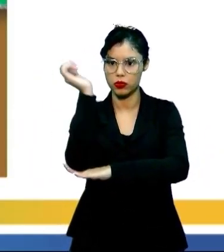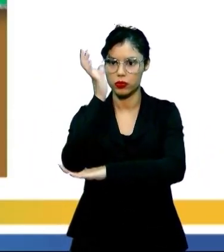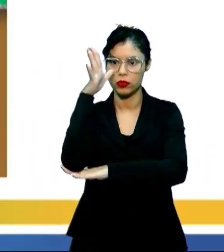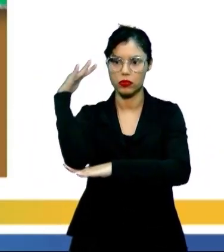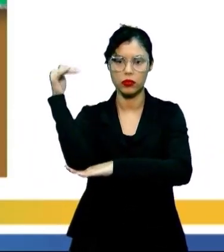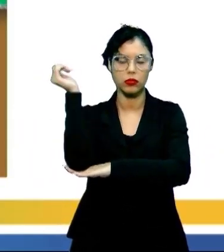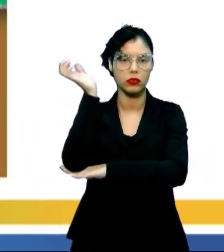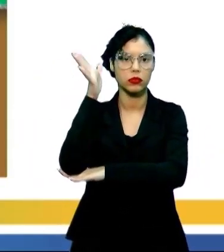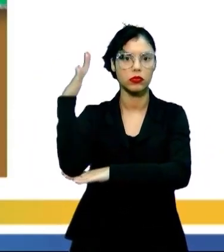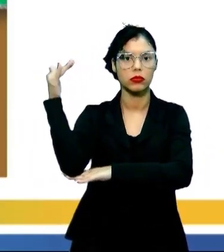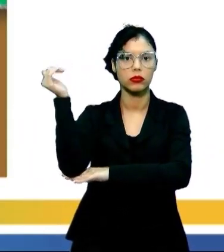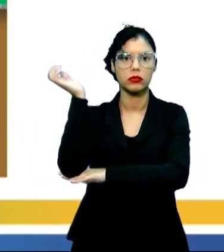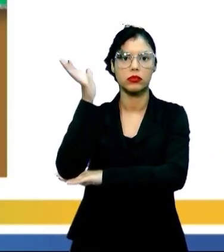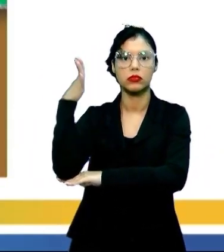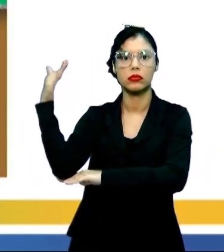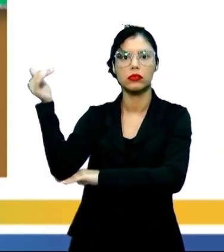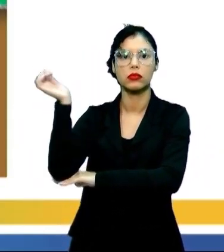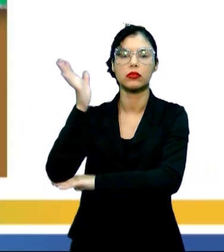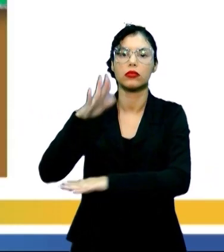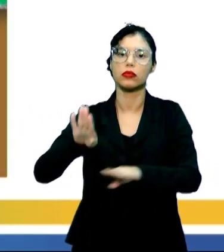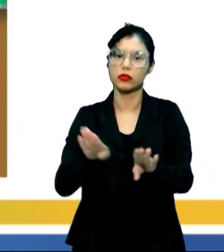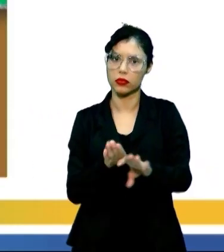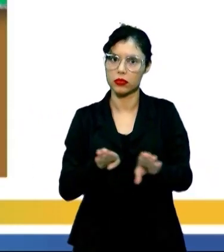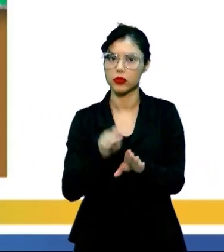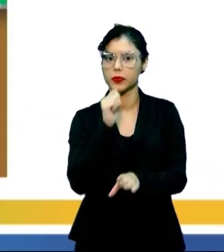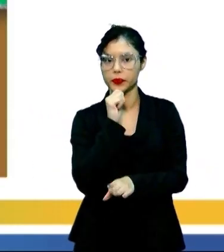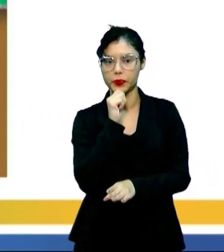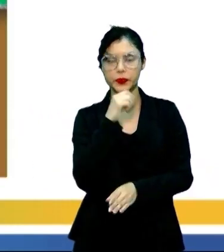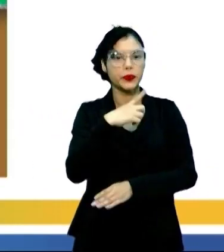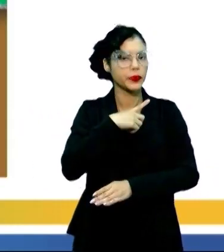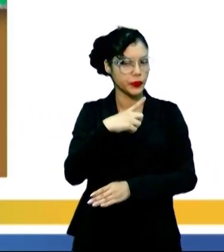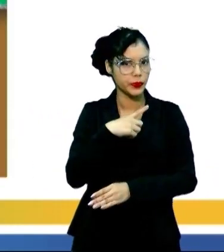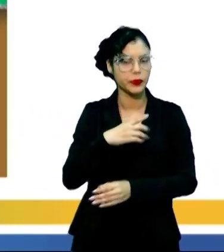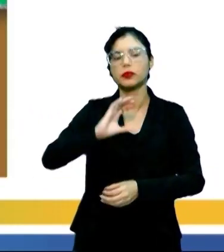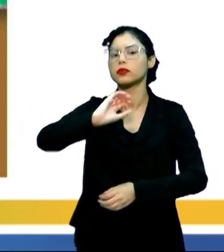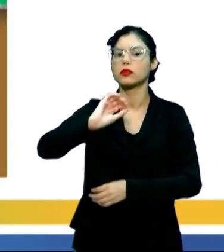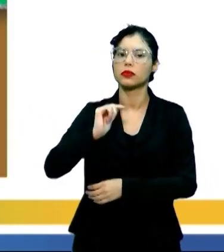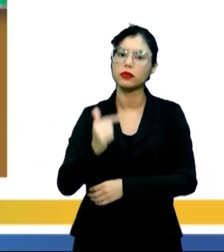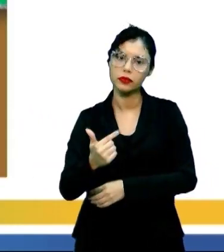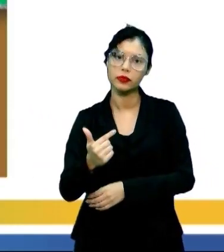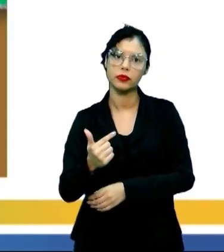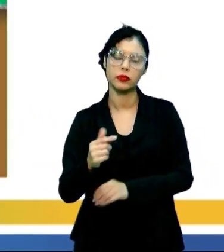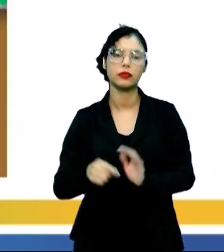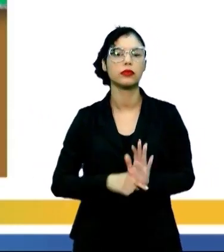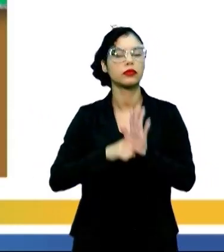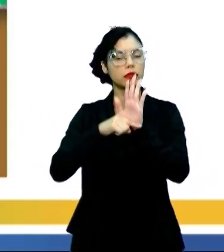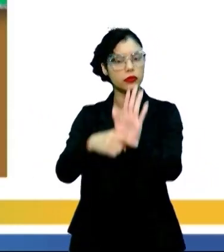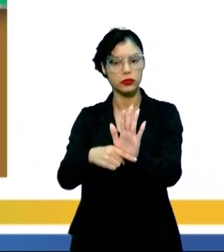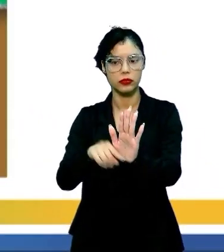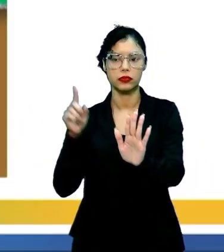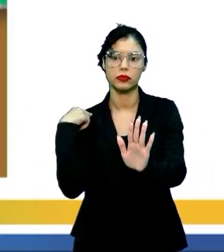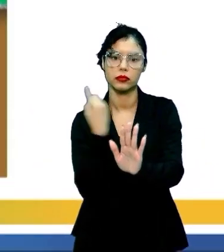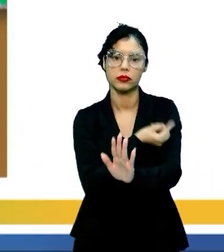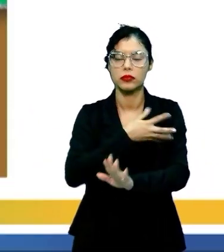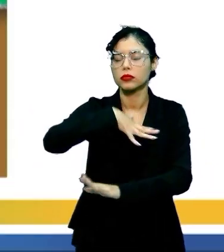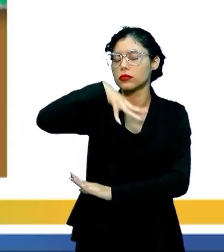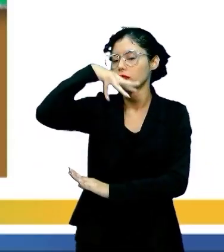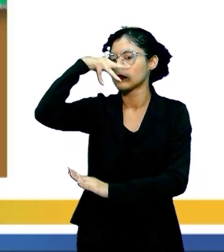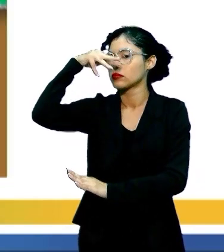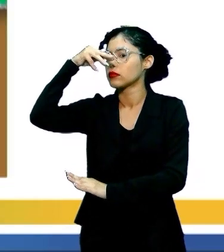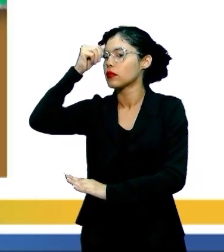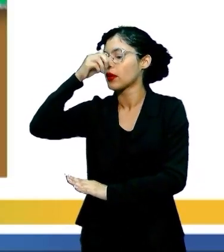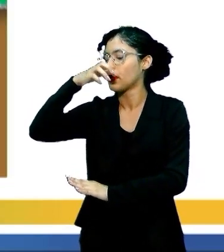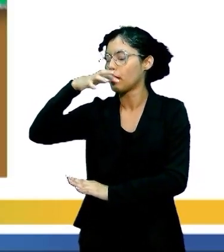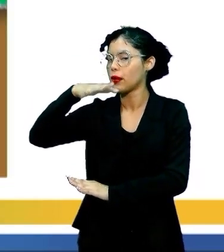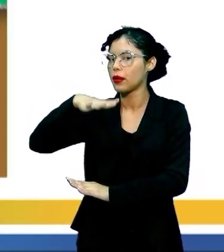nossos oceanos. Tá ok? E aí esse oxigênio fica disponível para nossa respiração,